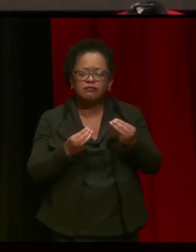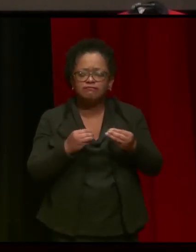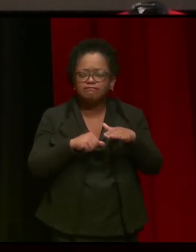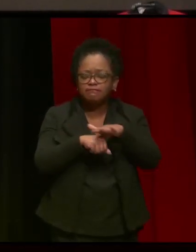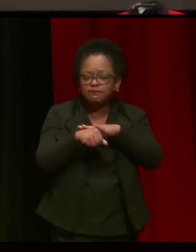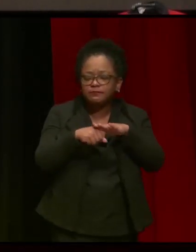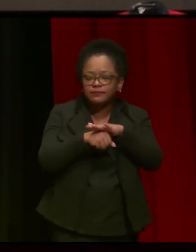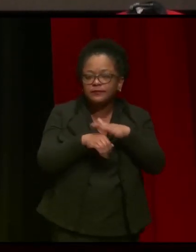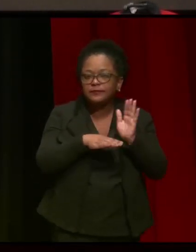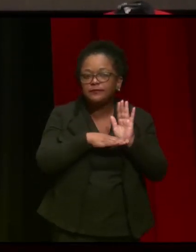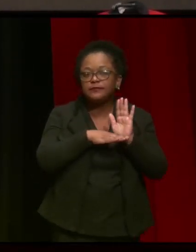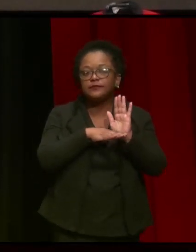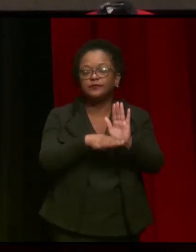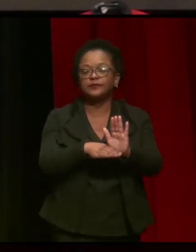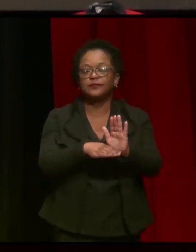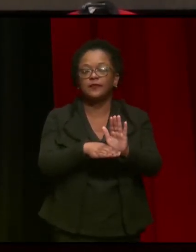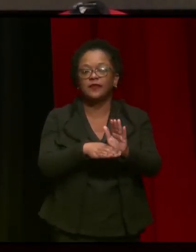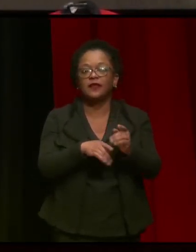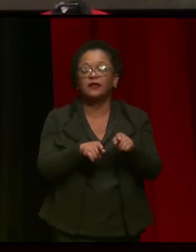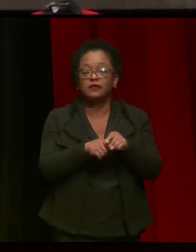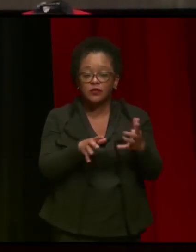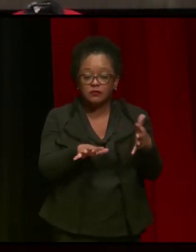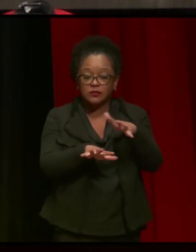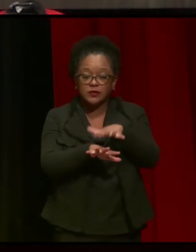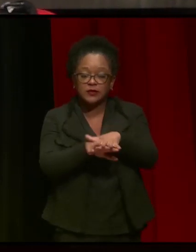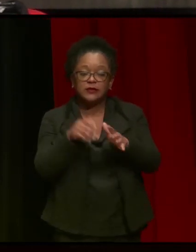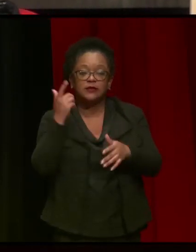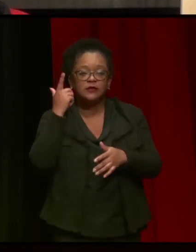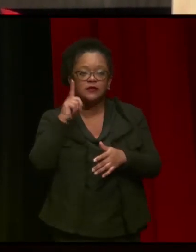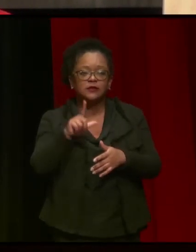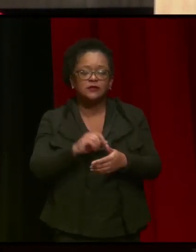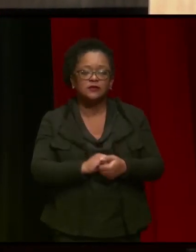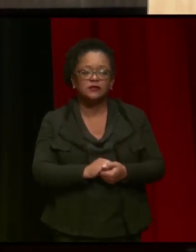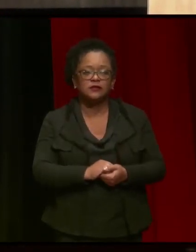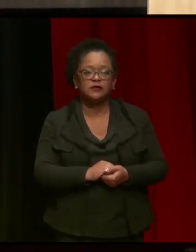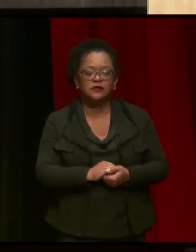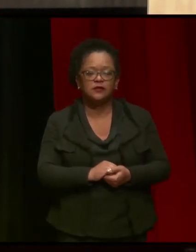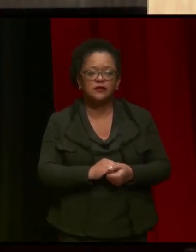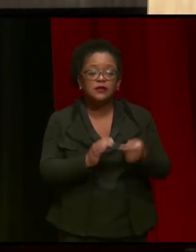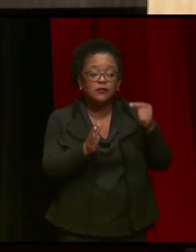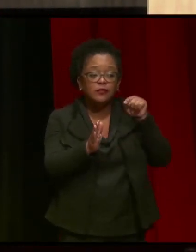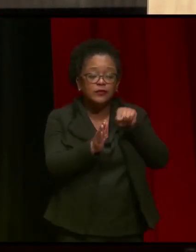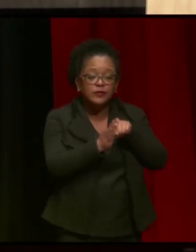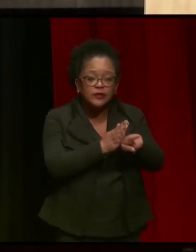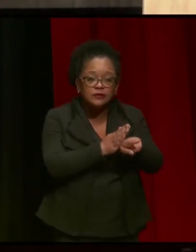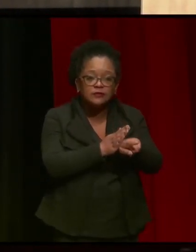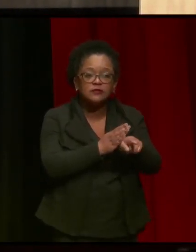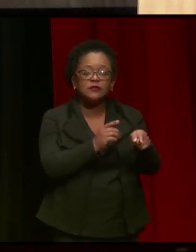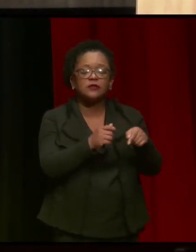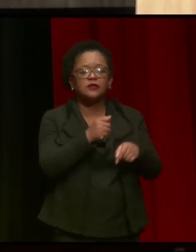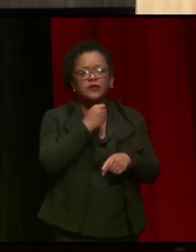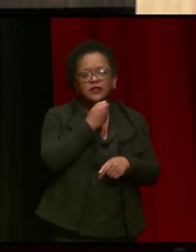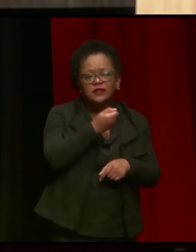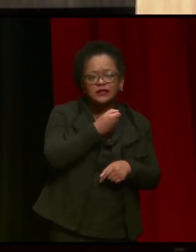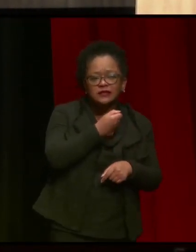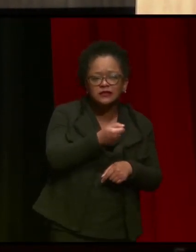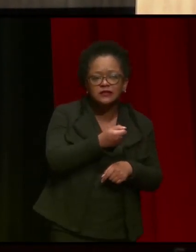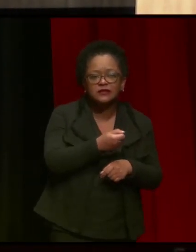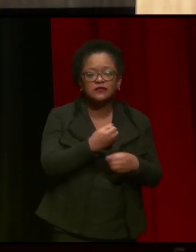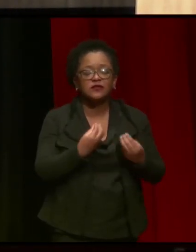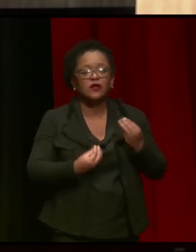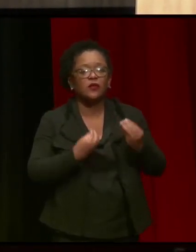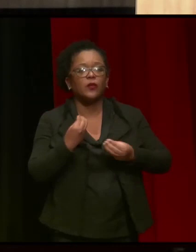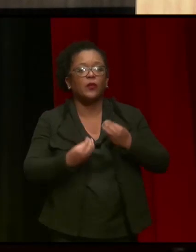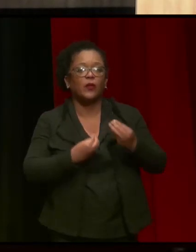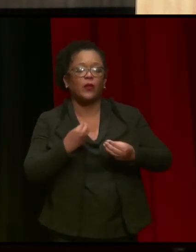para ajudar essa necessidade? Vocês estão entendendo, pessoal? Como é que eu posso trabalhar com esse pai, com essa mãe? Como é que eu posso trabalhar com os surdos,